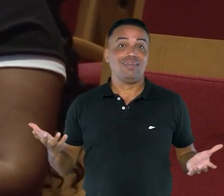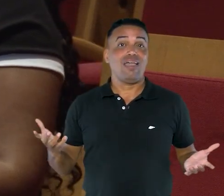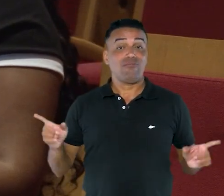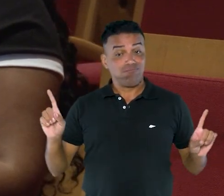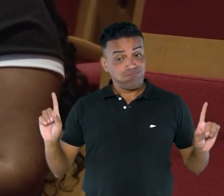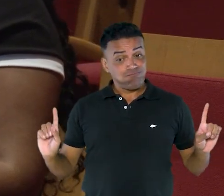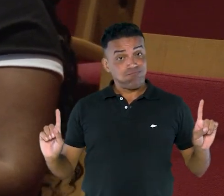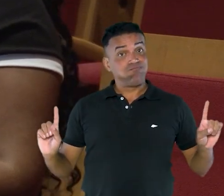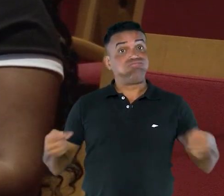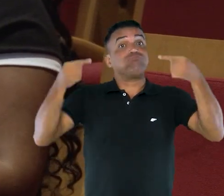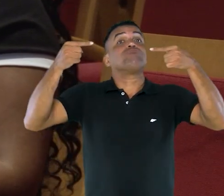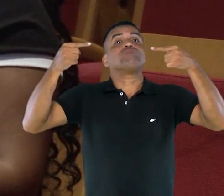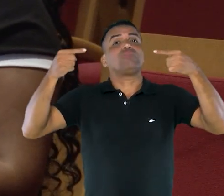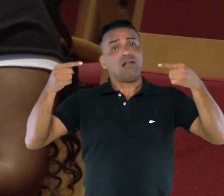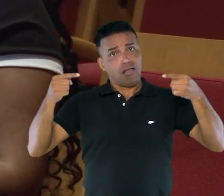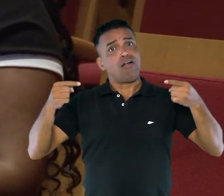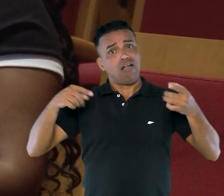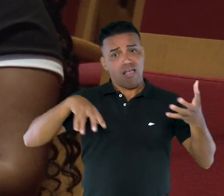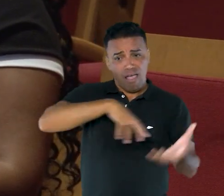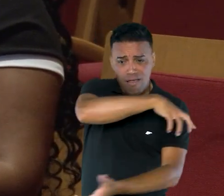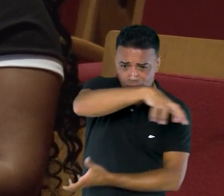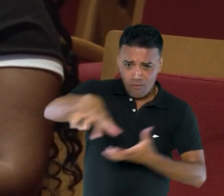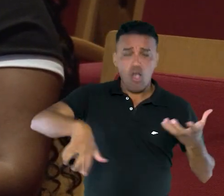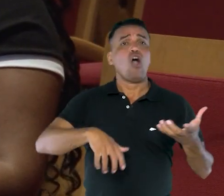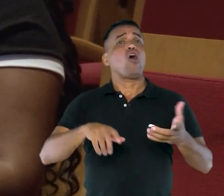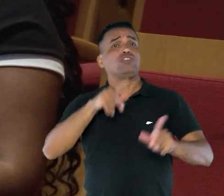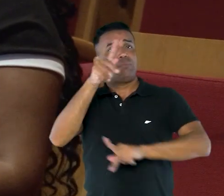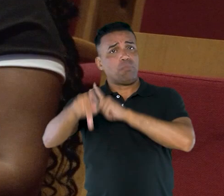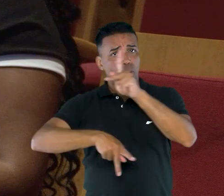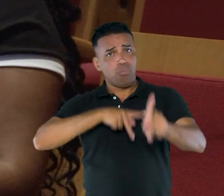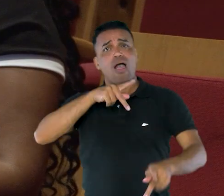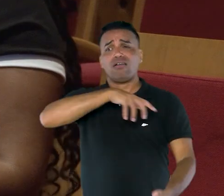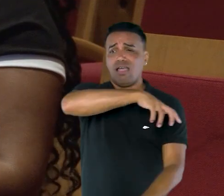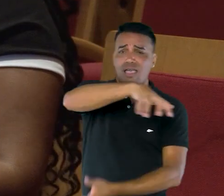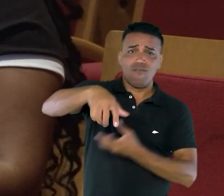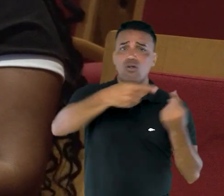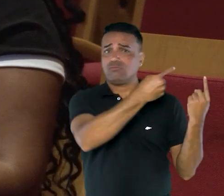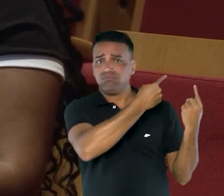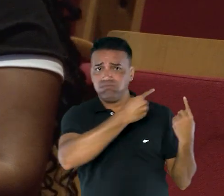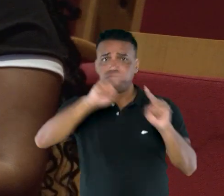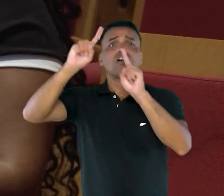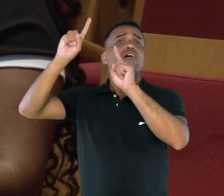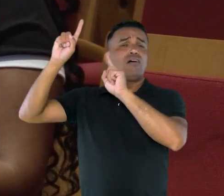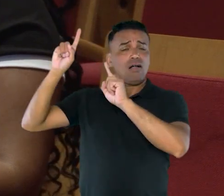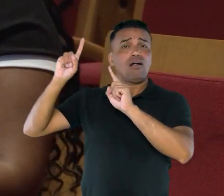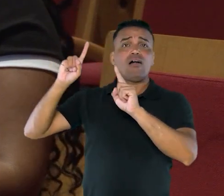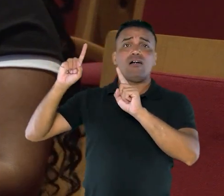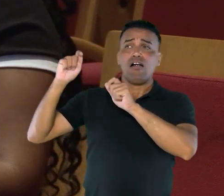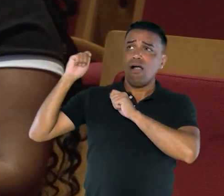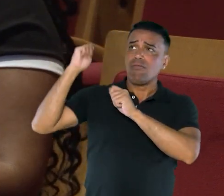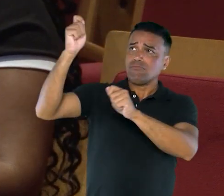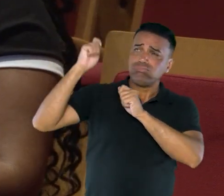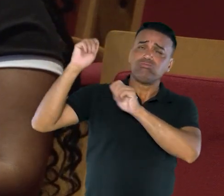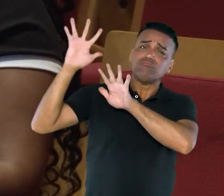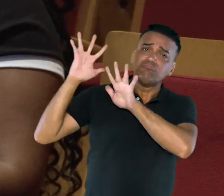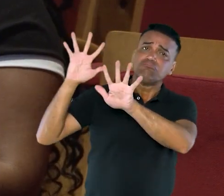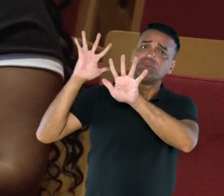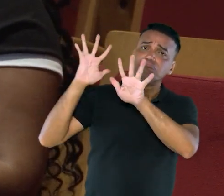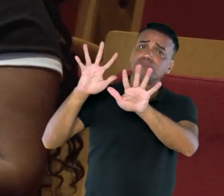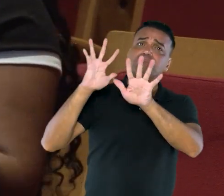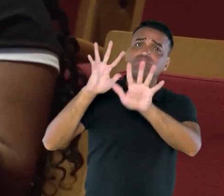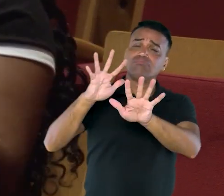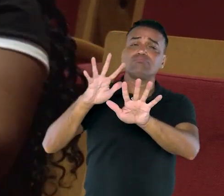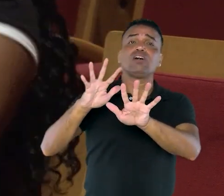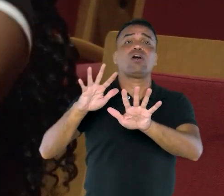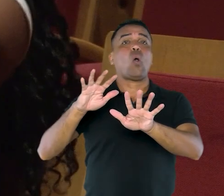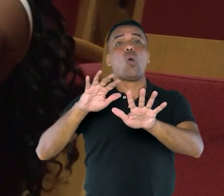É a subvergência, não tem outro jeito, né? A pressão popular, a gente ou ir para a rua, ou nas redes, ou no governo.